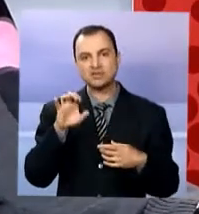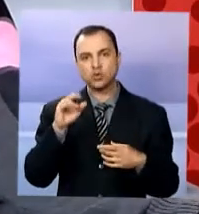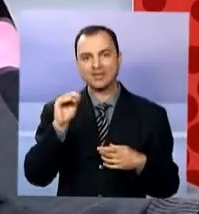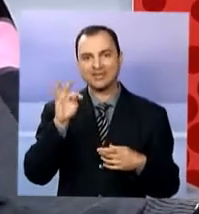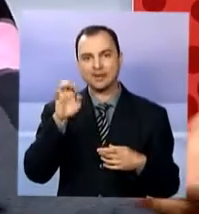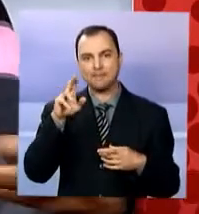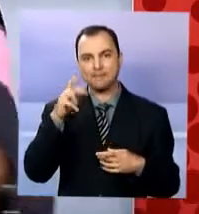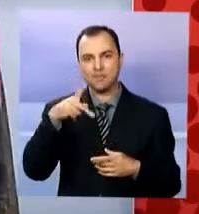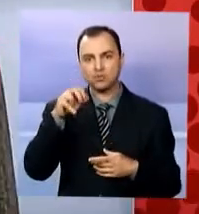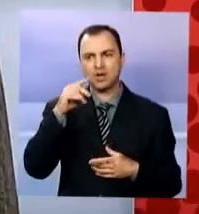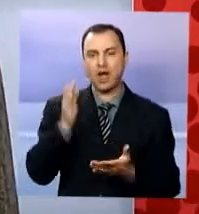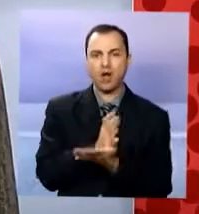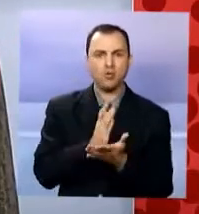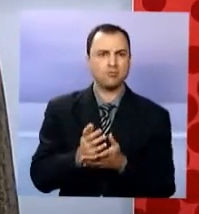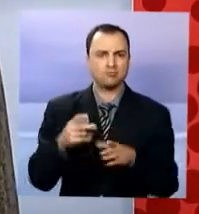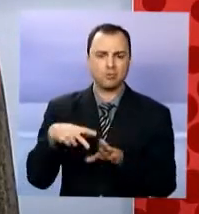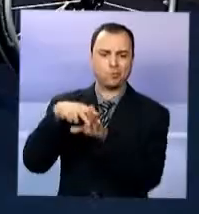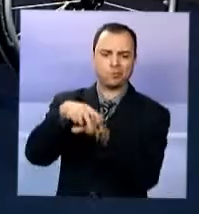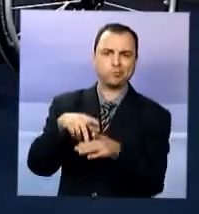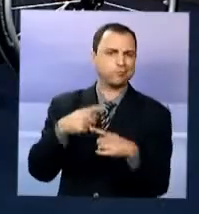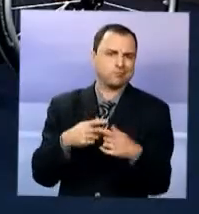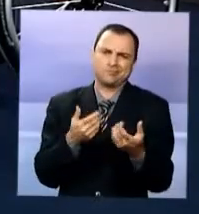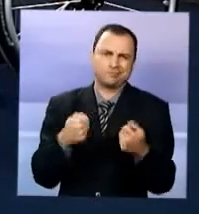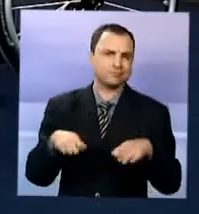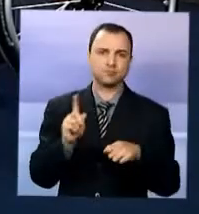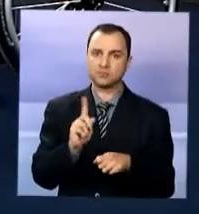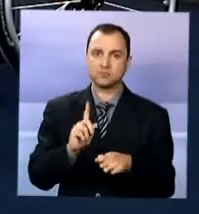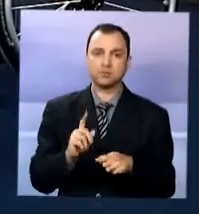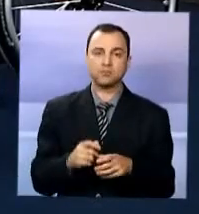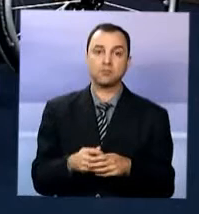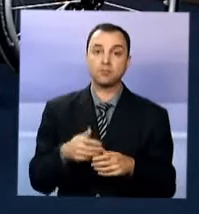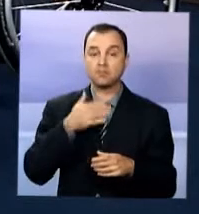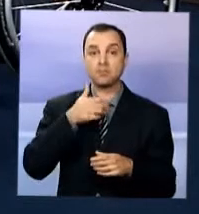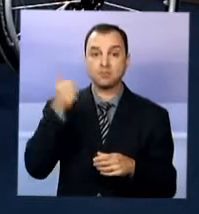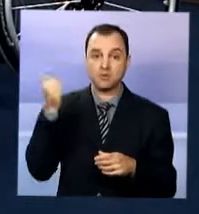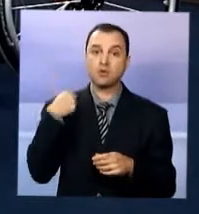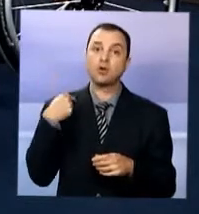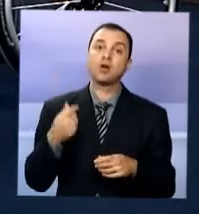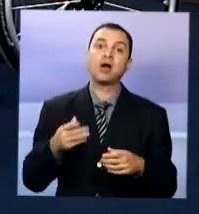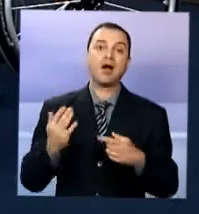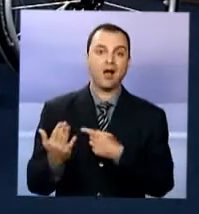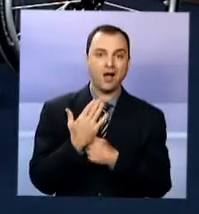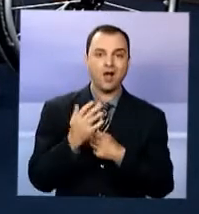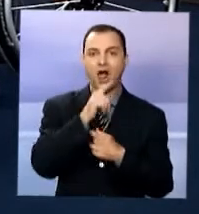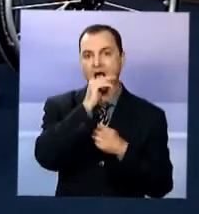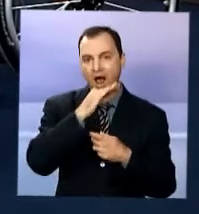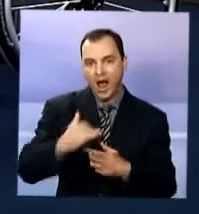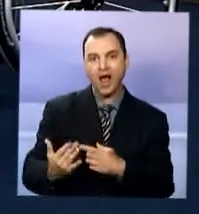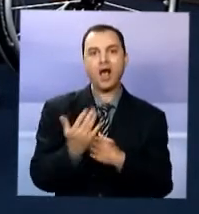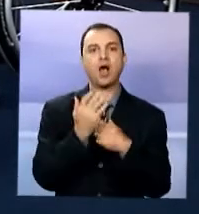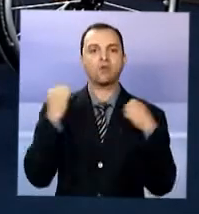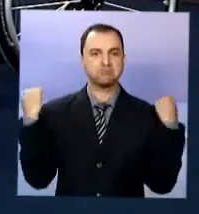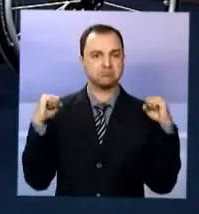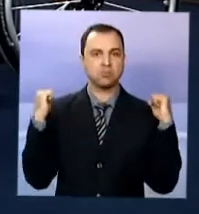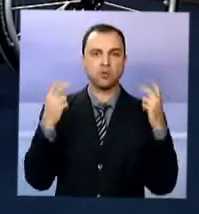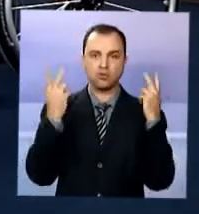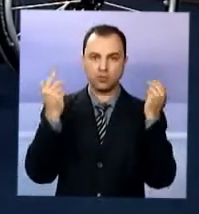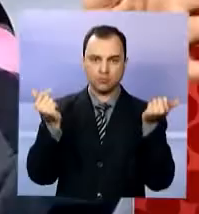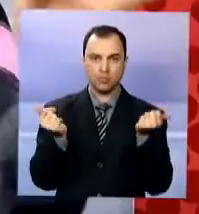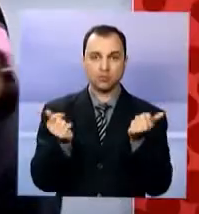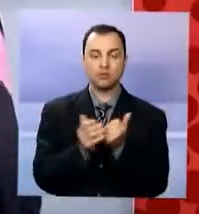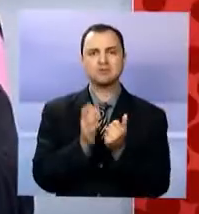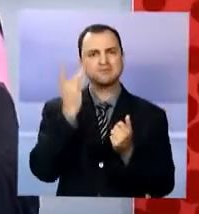Formação em alguns pacientes que não tem o porque eu colocar em cima do cavalo ele é mais interessante é uma hidroterapia uma fisioterapia convencional